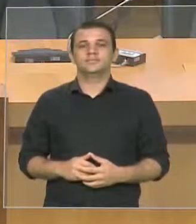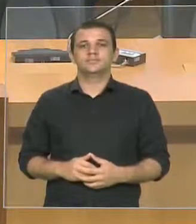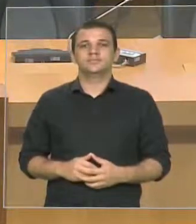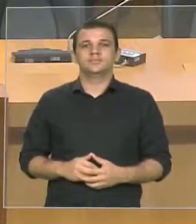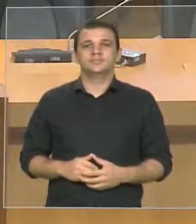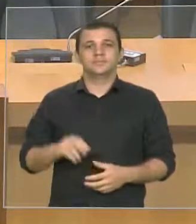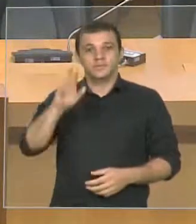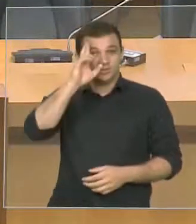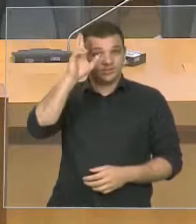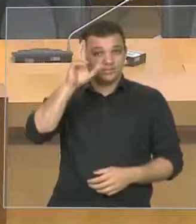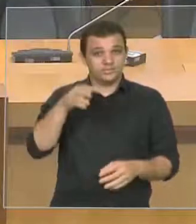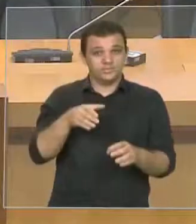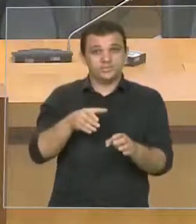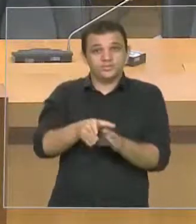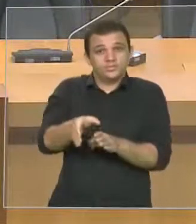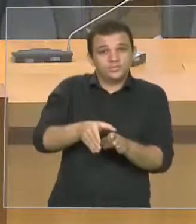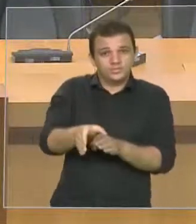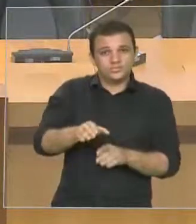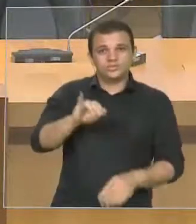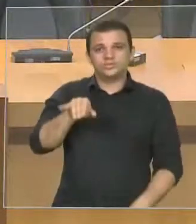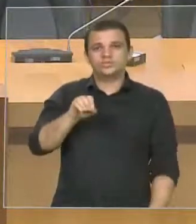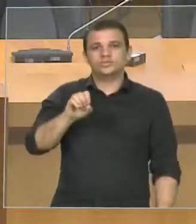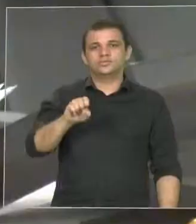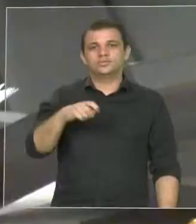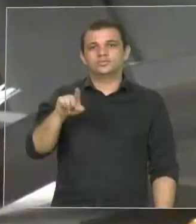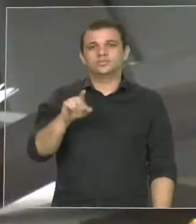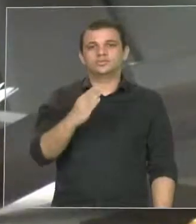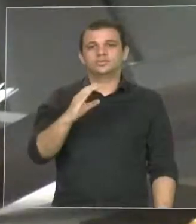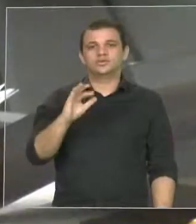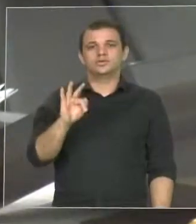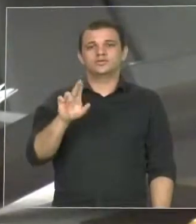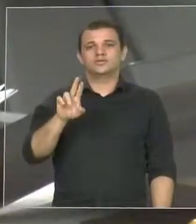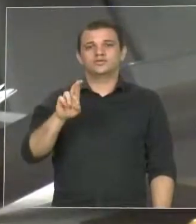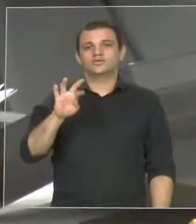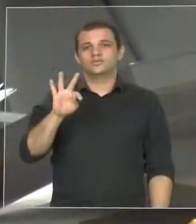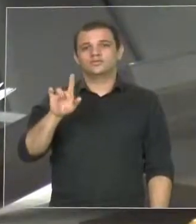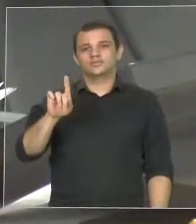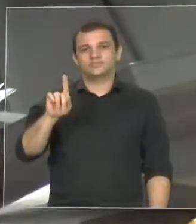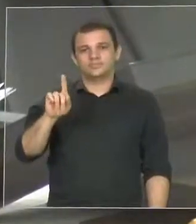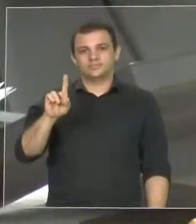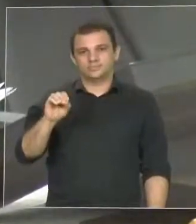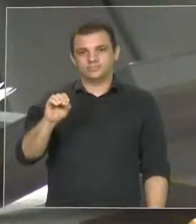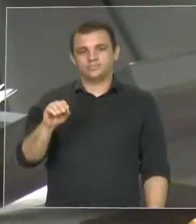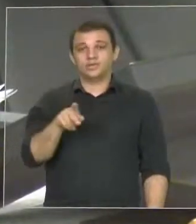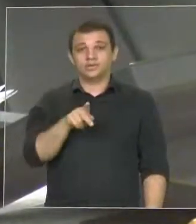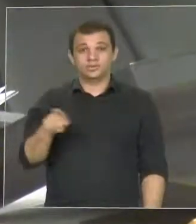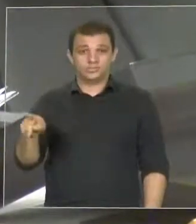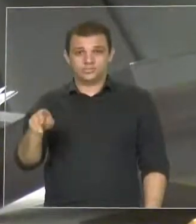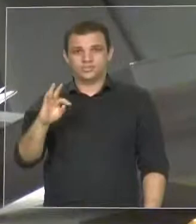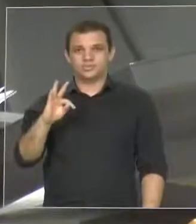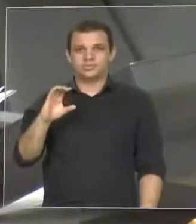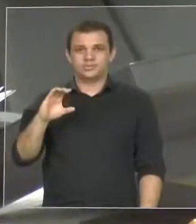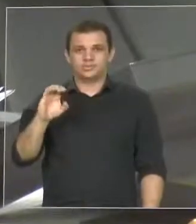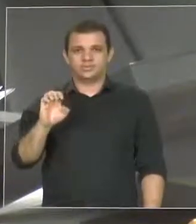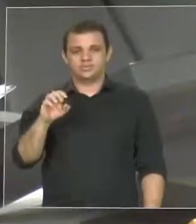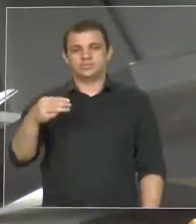Excelentíssimo senhor conselheiro José Ribamar Caldas Furtado, presidente do Tribunal de Contas do Estado do Maranhão.